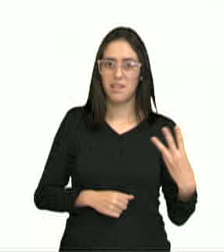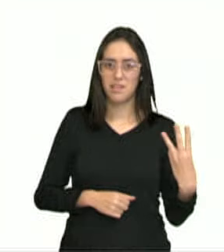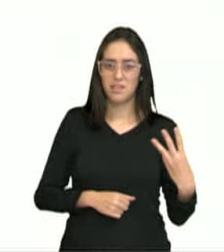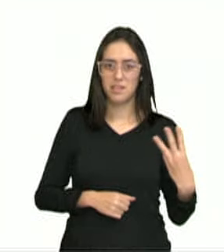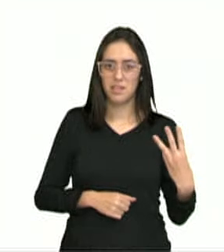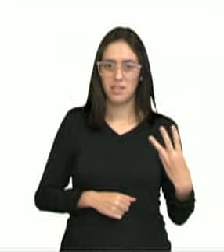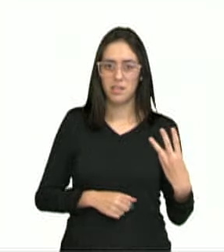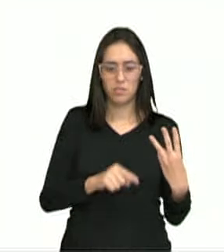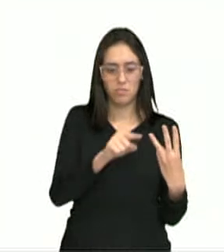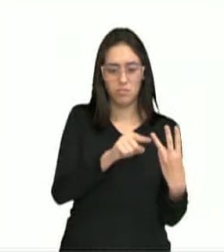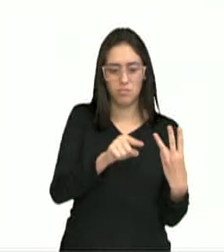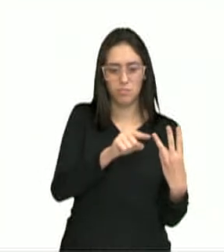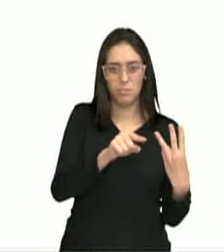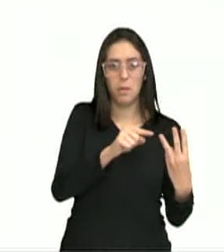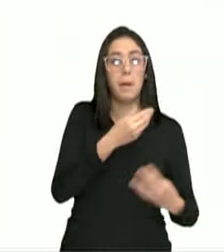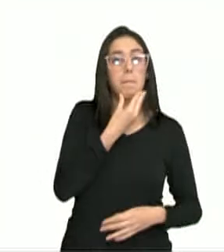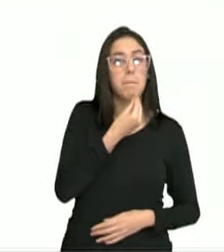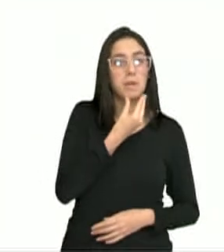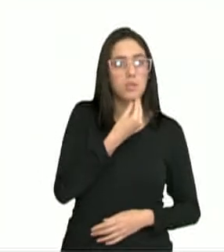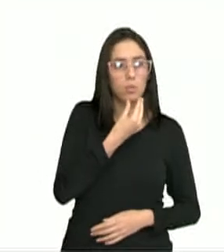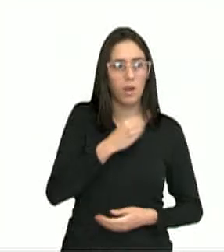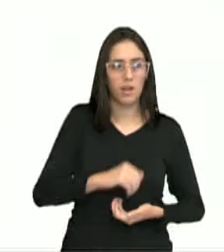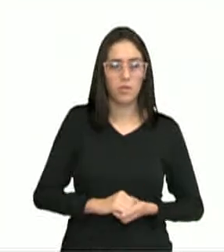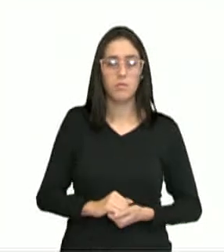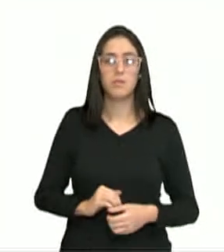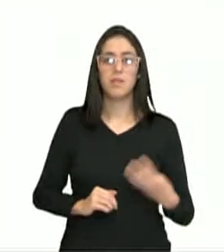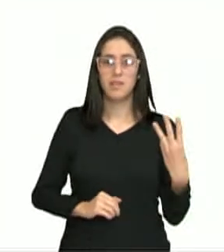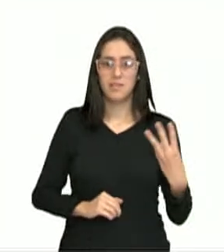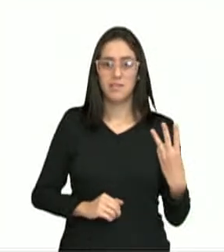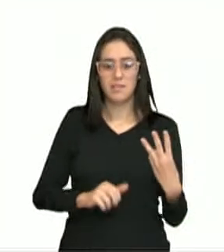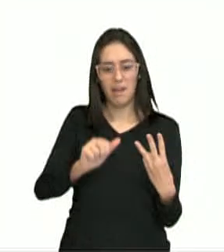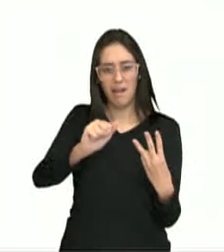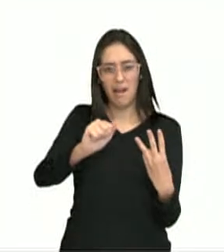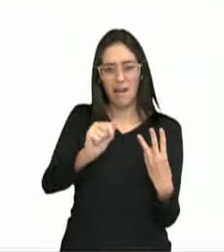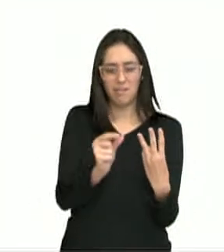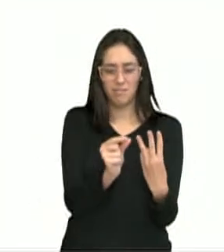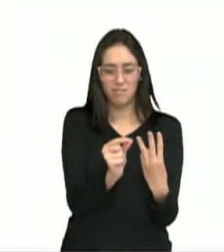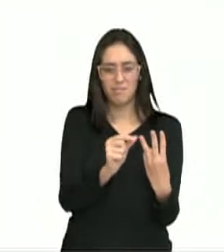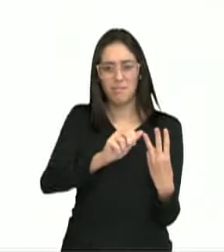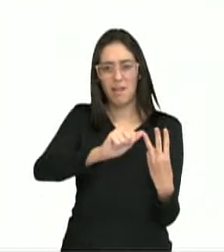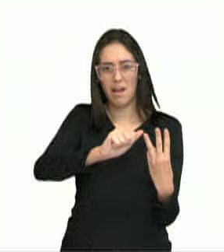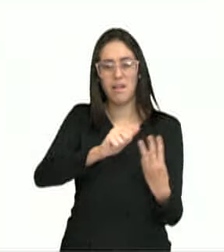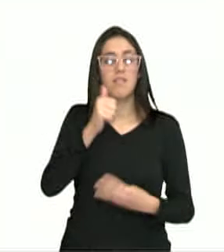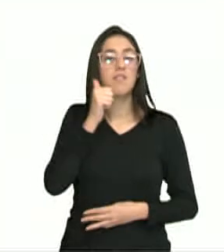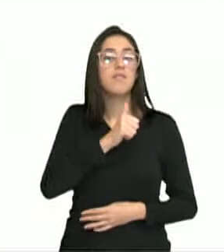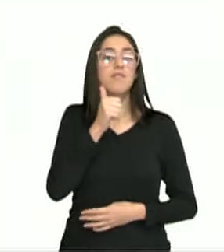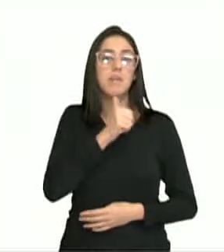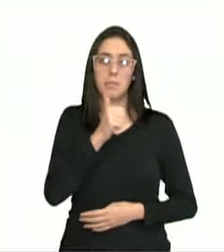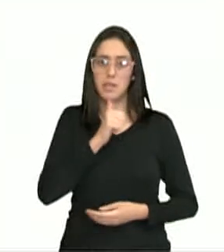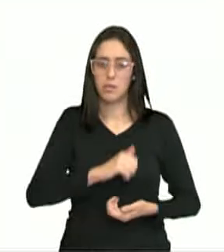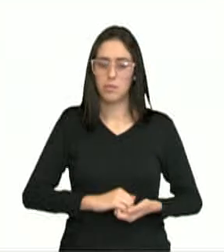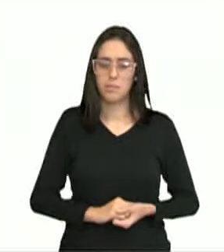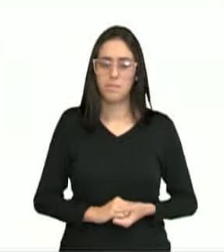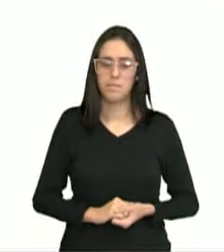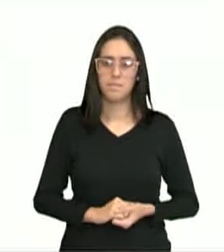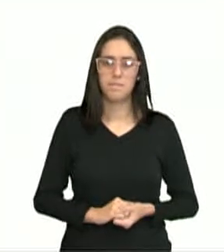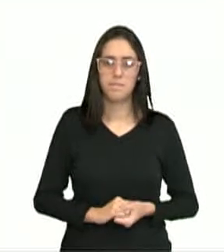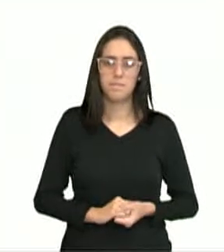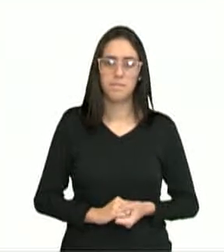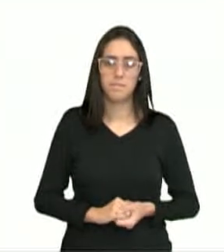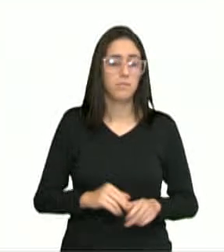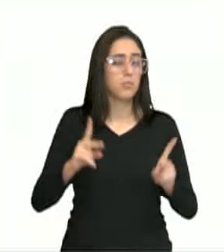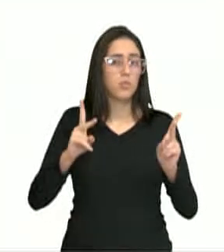né? Para o masculino e terceira para o feminino. Da mesma forma, em